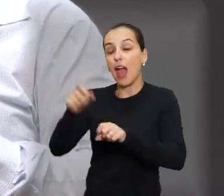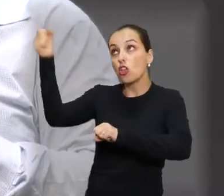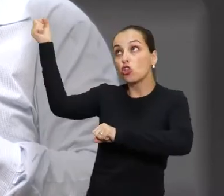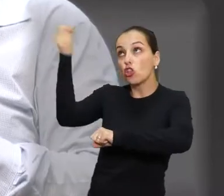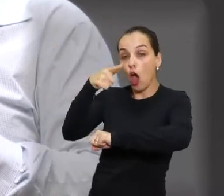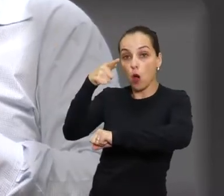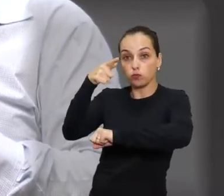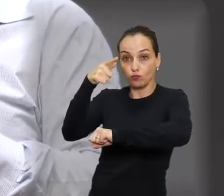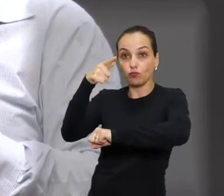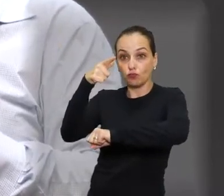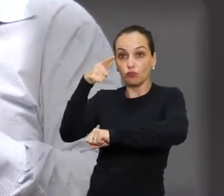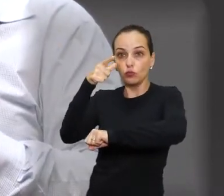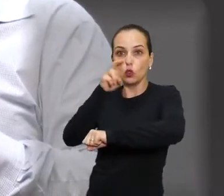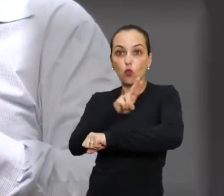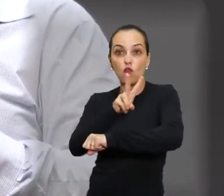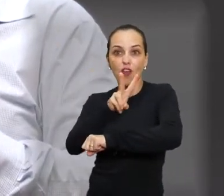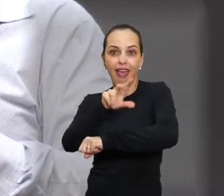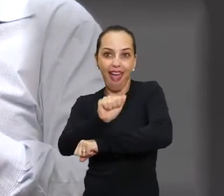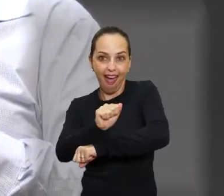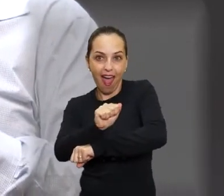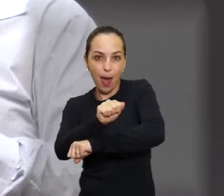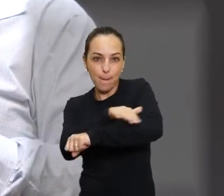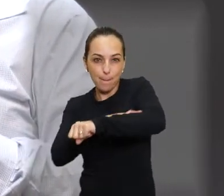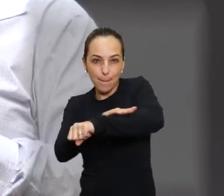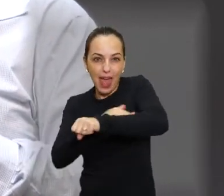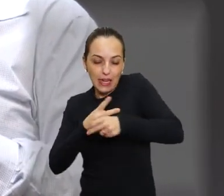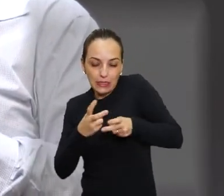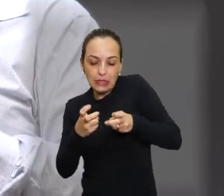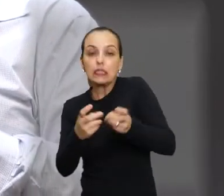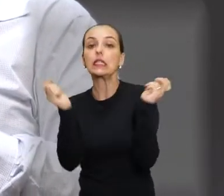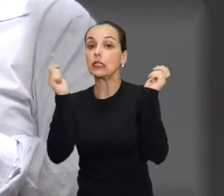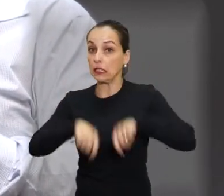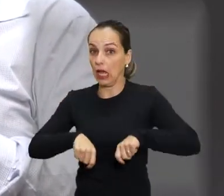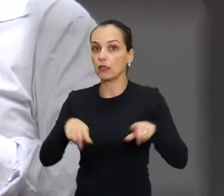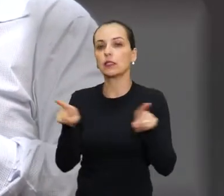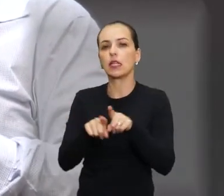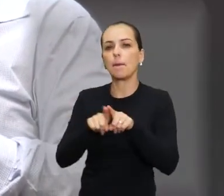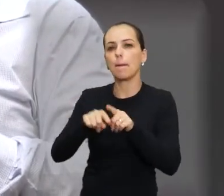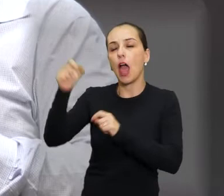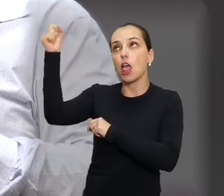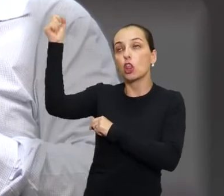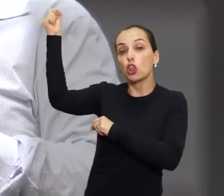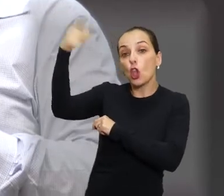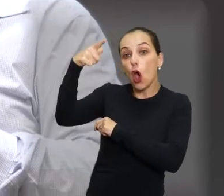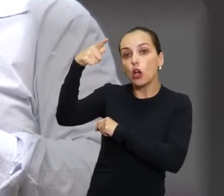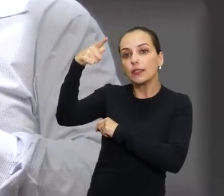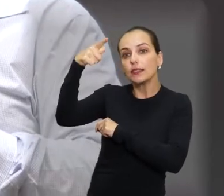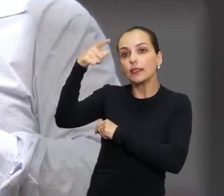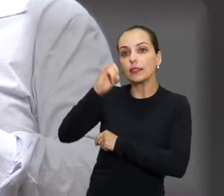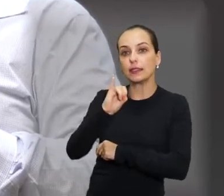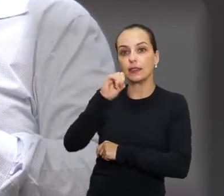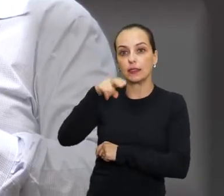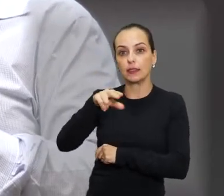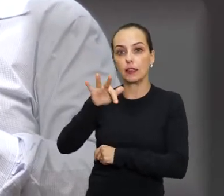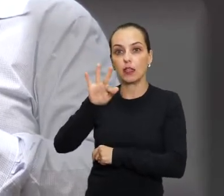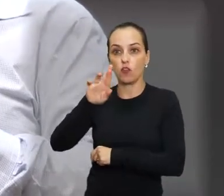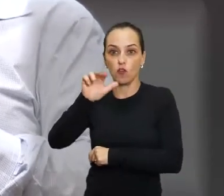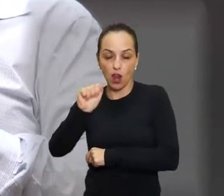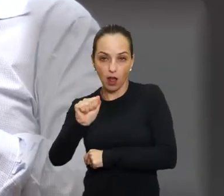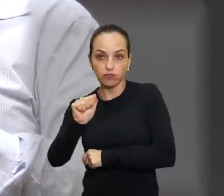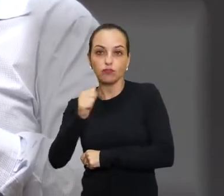contra o UVB. E a gente sabe hoje que o UVA é carcinogênico, que outros raios são, talvez até